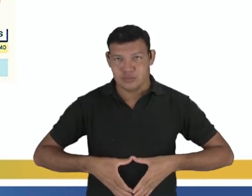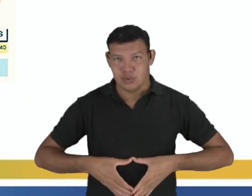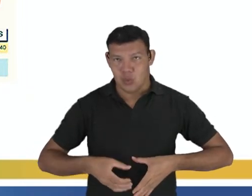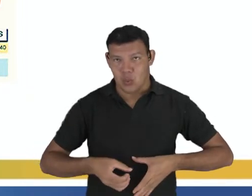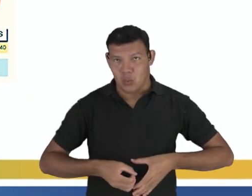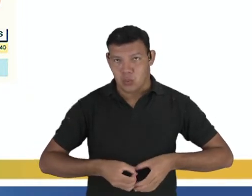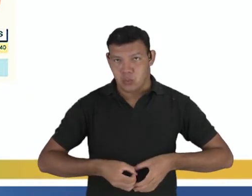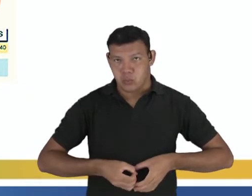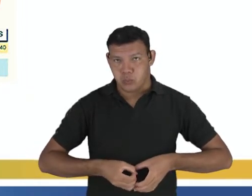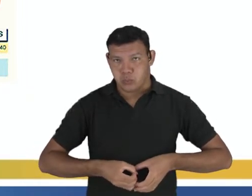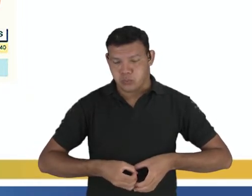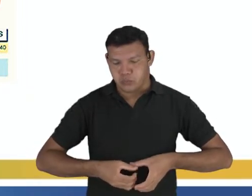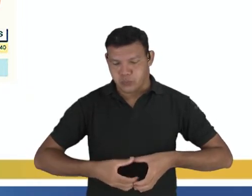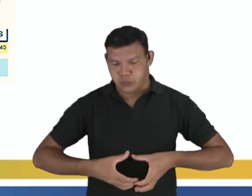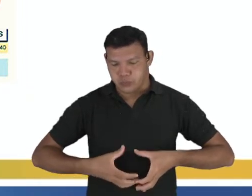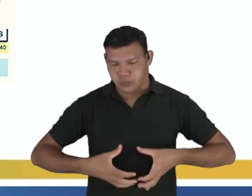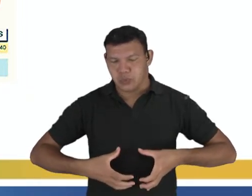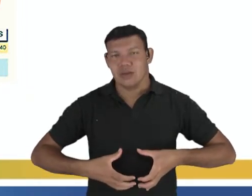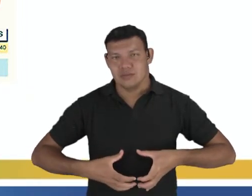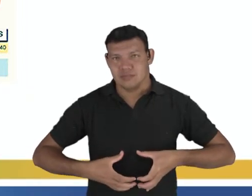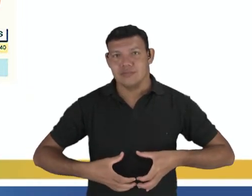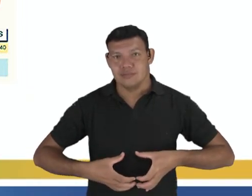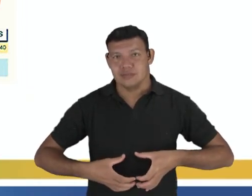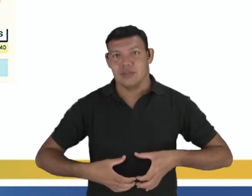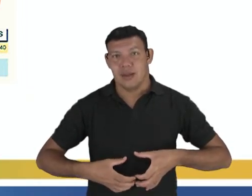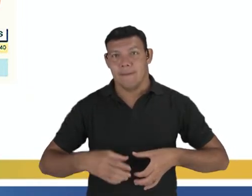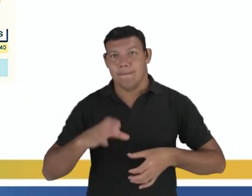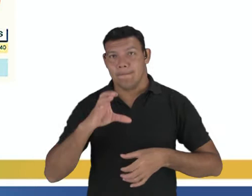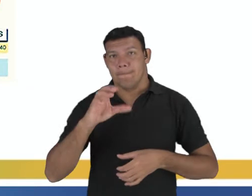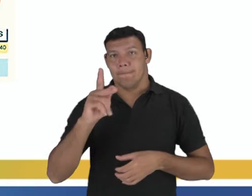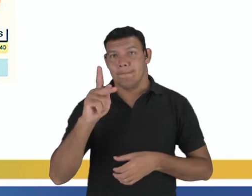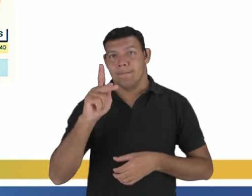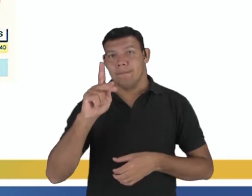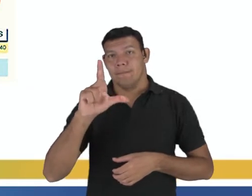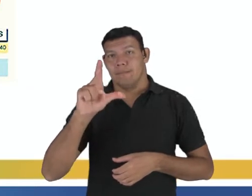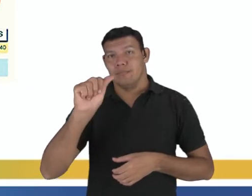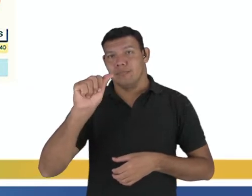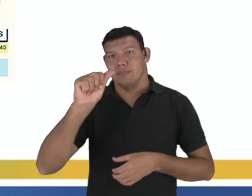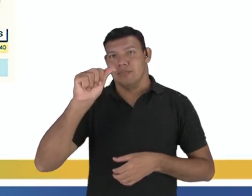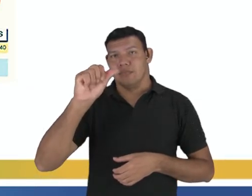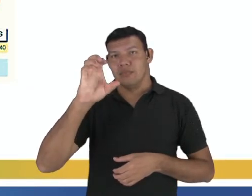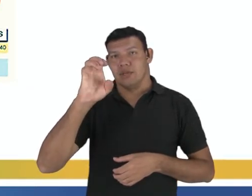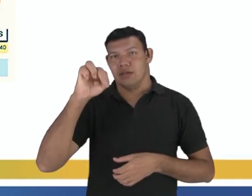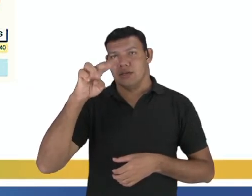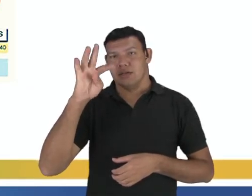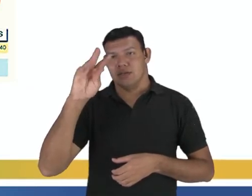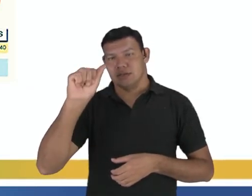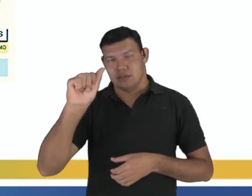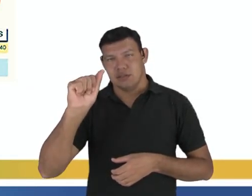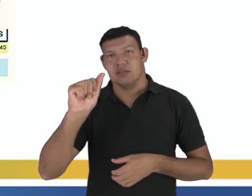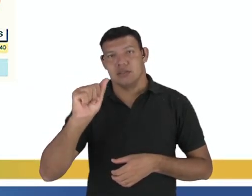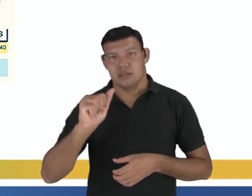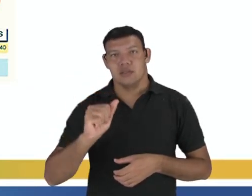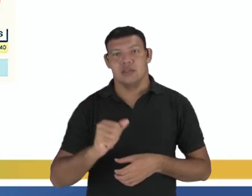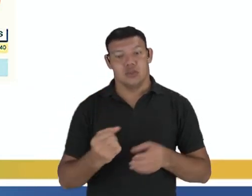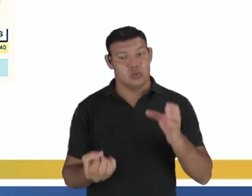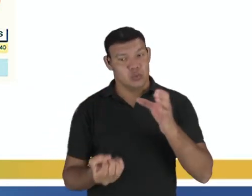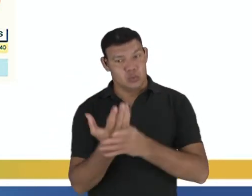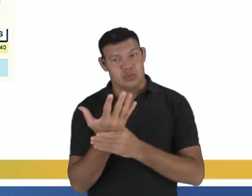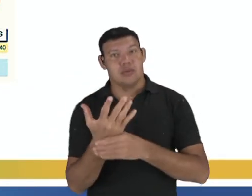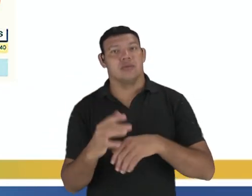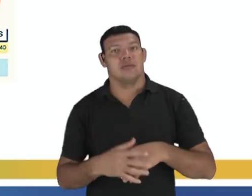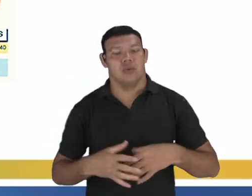você está formação da placenta e a organogénese ou seja né o começo da formação dos tecidos e